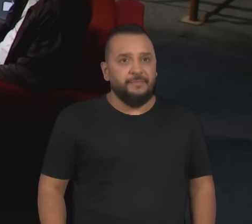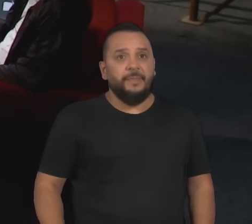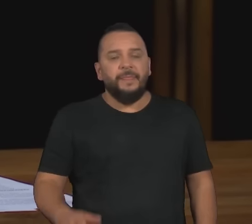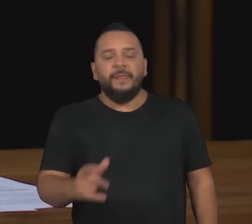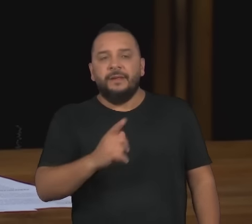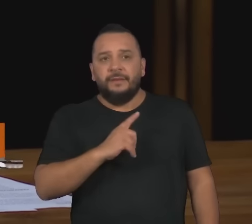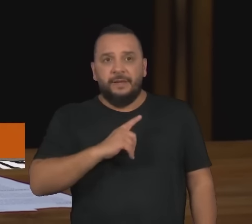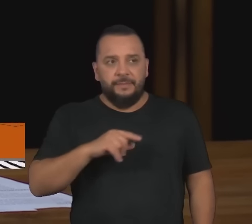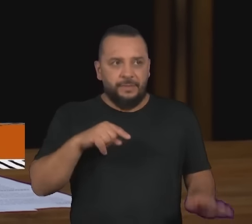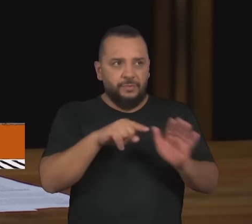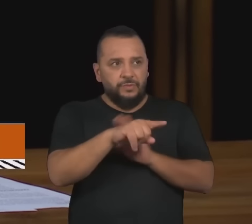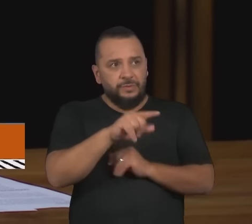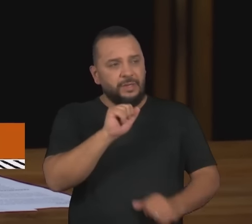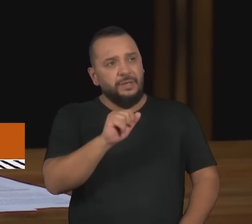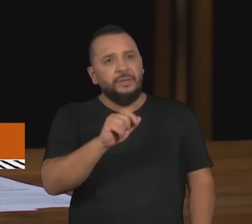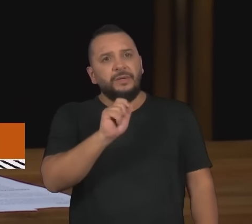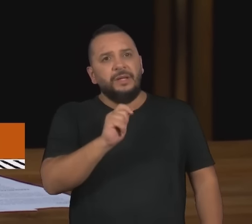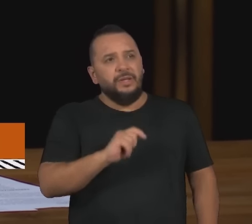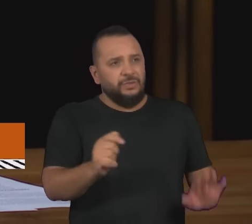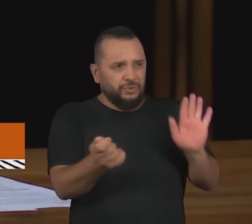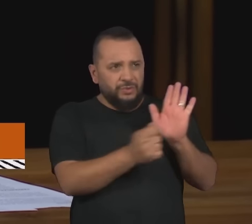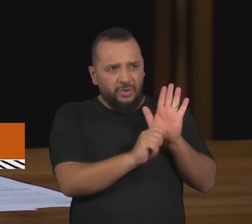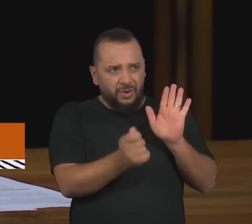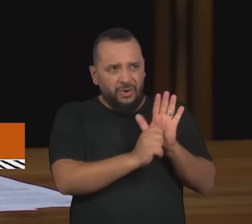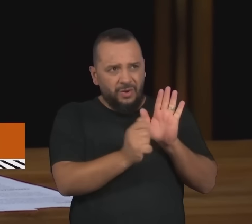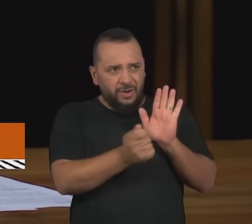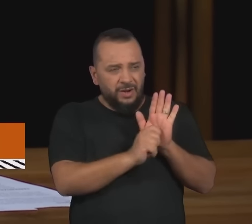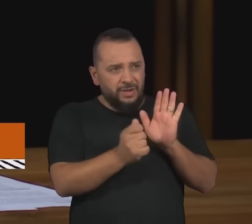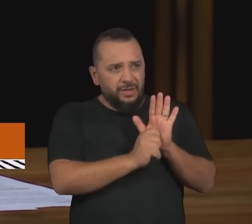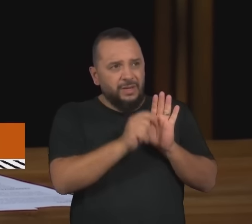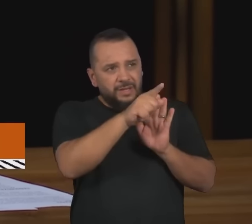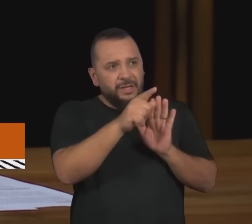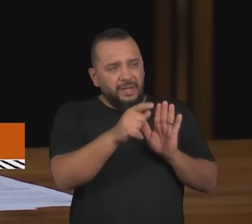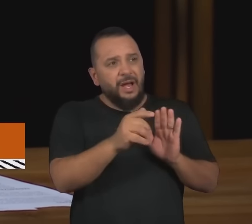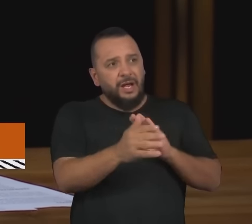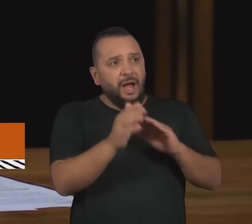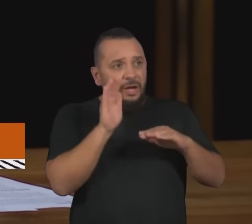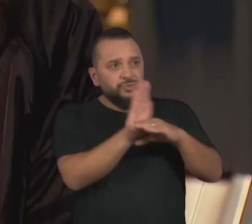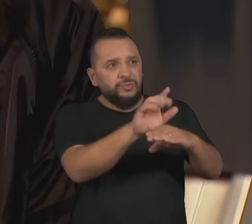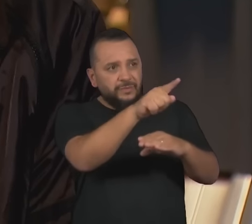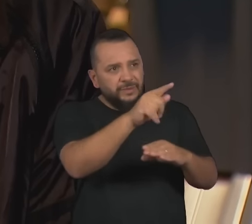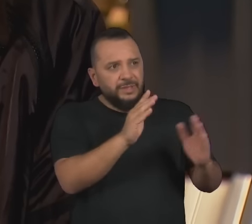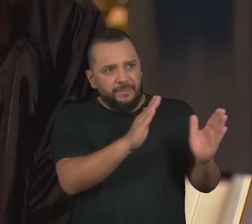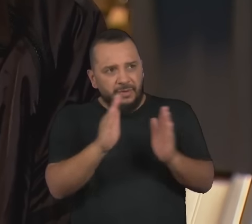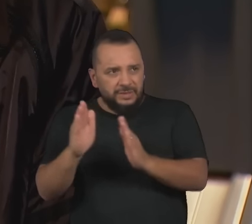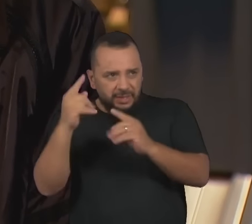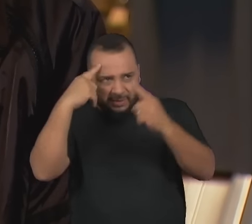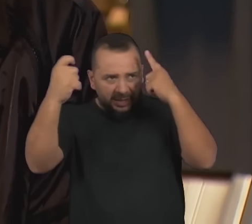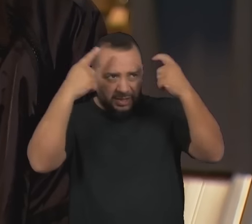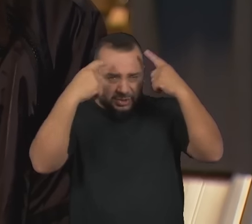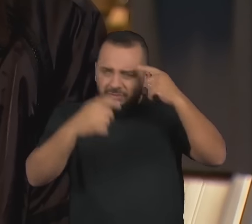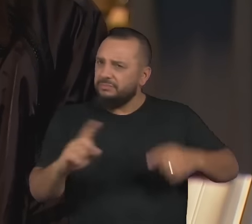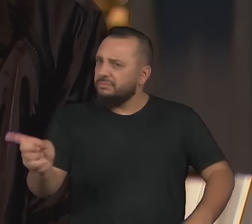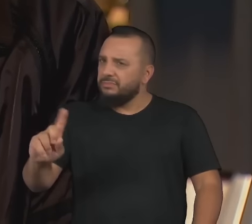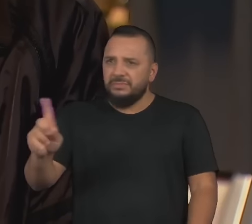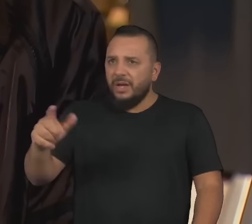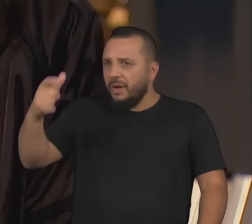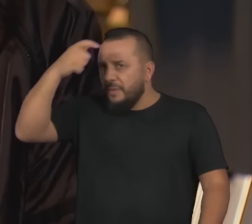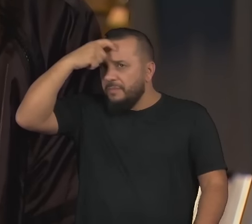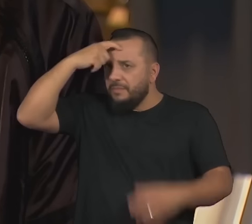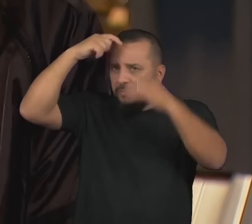Kramerzinho, Sky, as drogas estão presentes em seu processo criativo? Não, de forma nenhuma. Minha mente é limpinha.